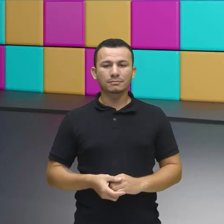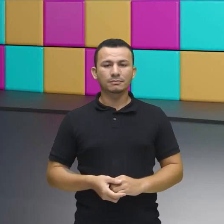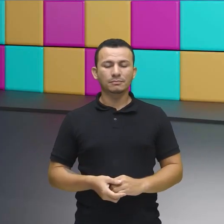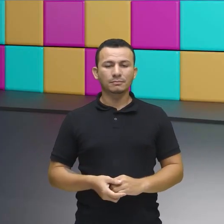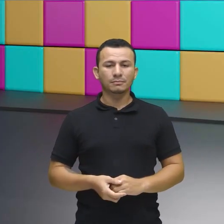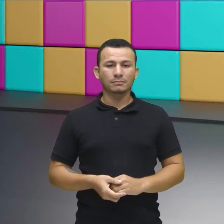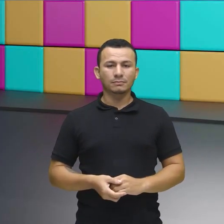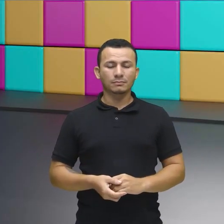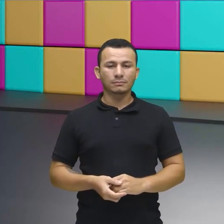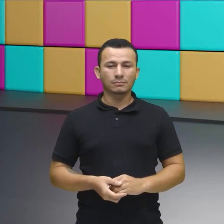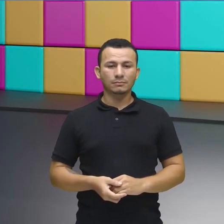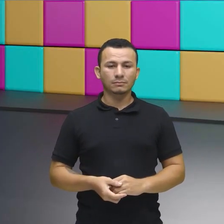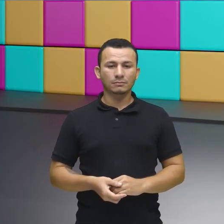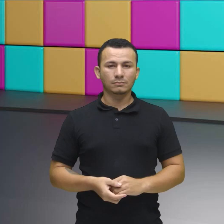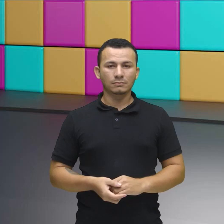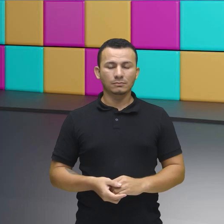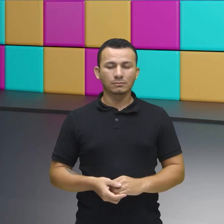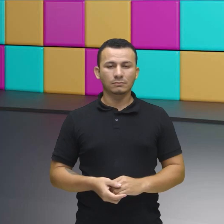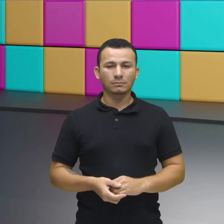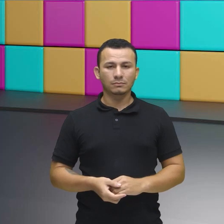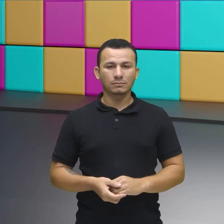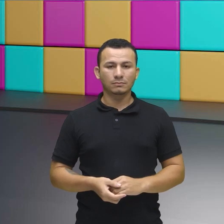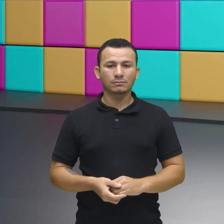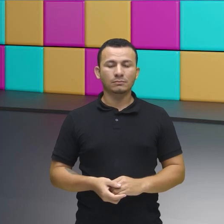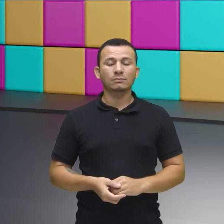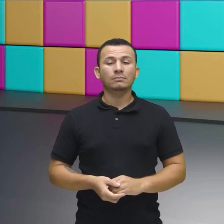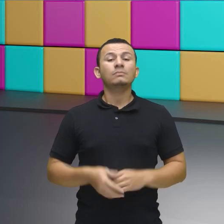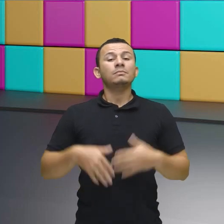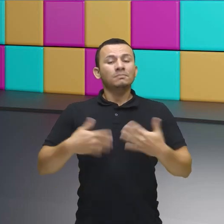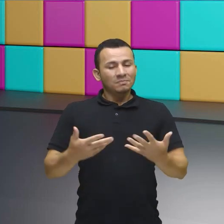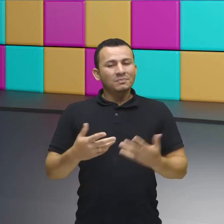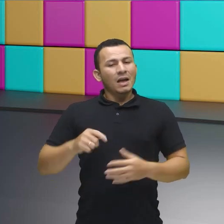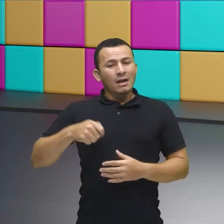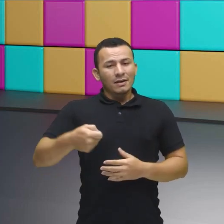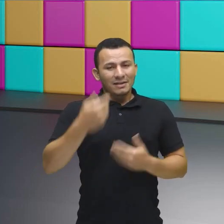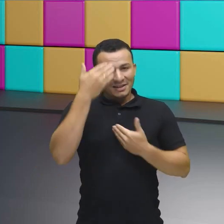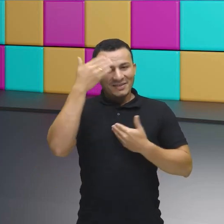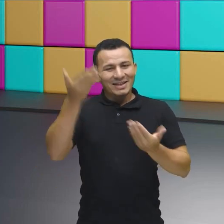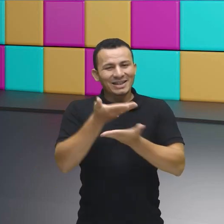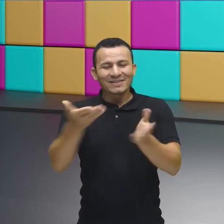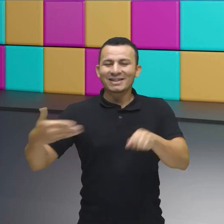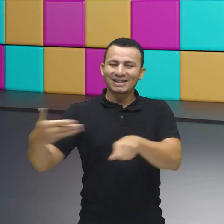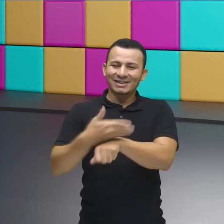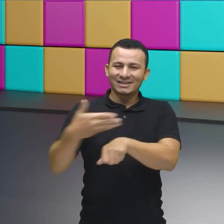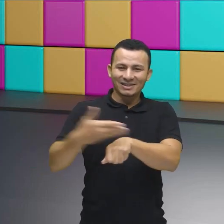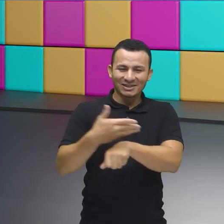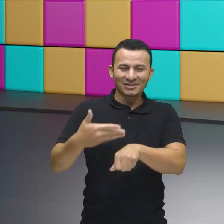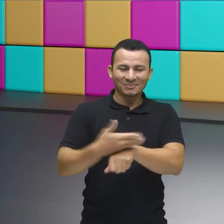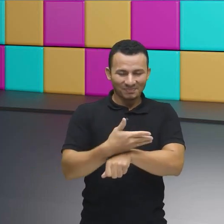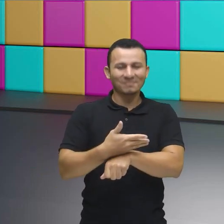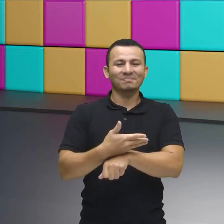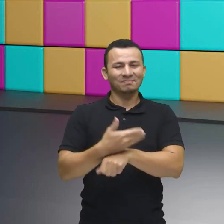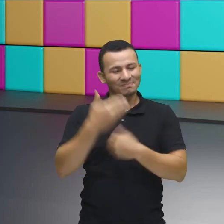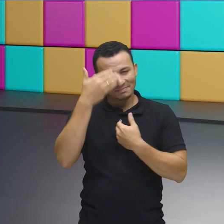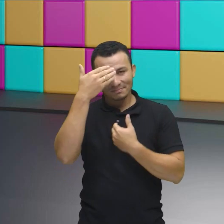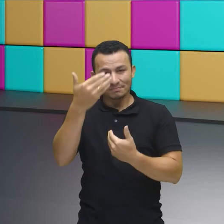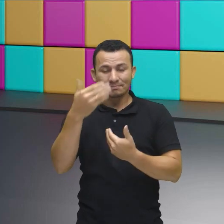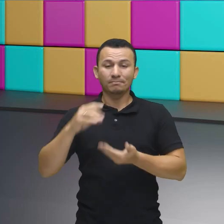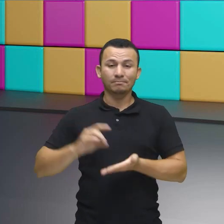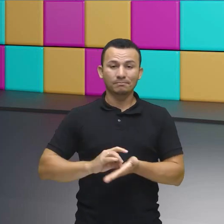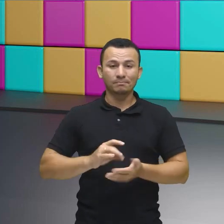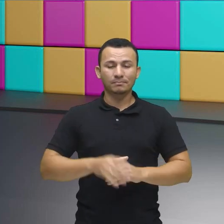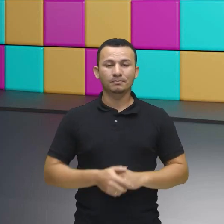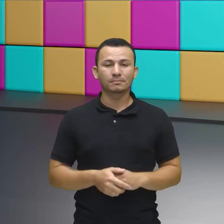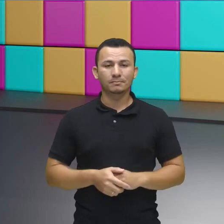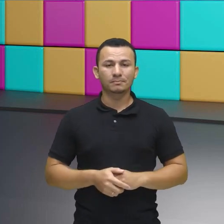Muito bem. Então, nós vimos aí, agradeço aí a participação de vocês, tá ok? Então, para participar, né, eu estou vendo que